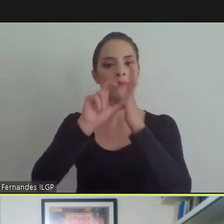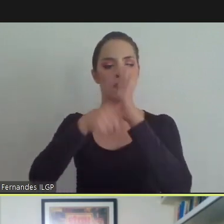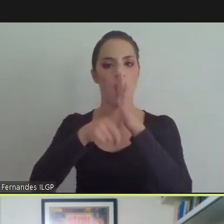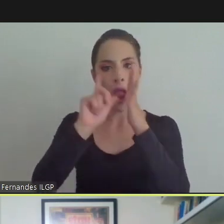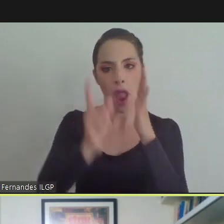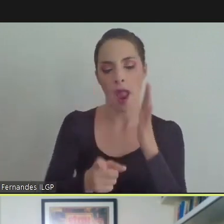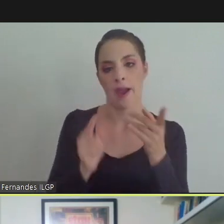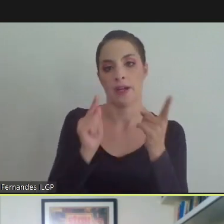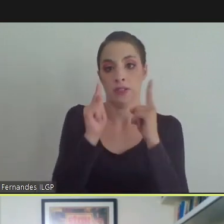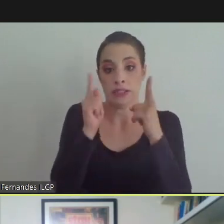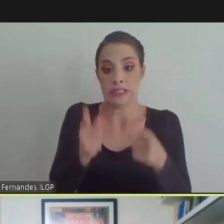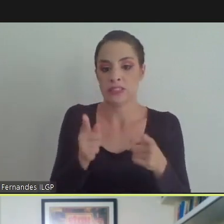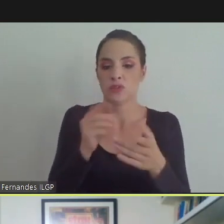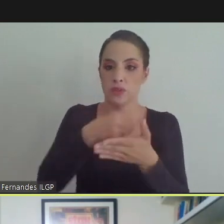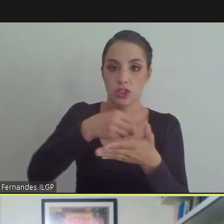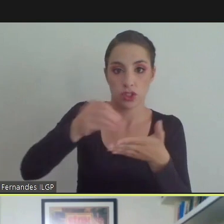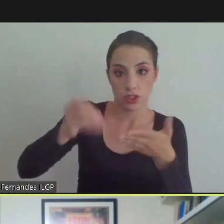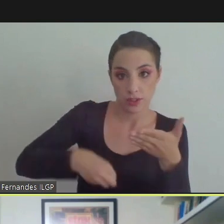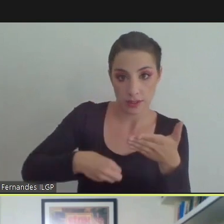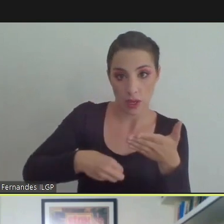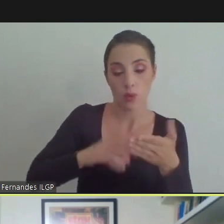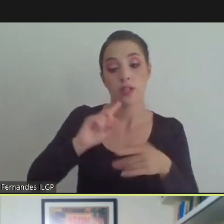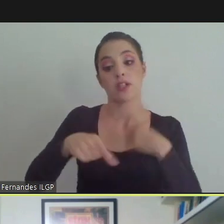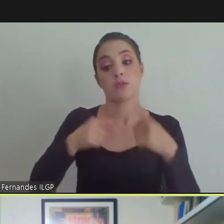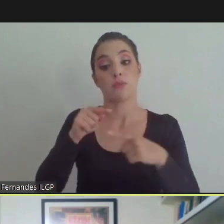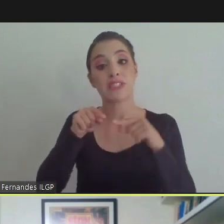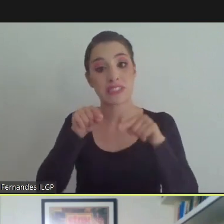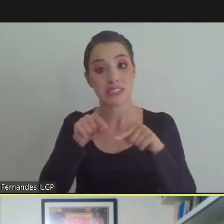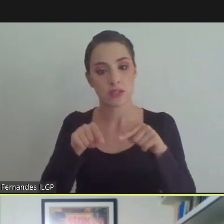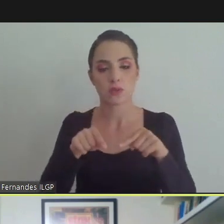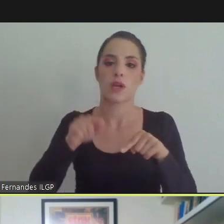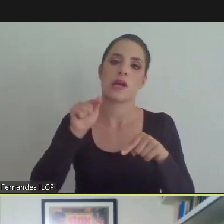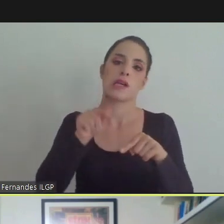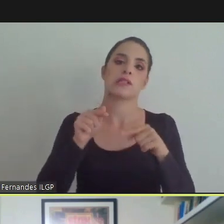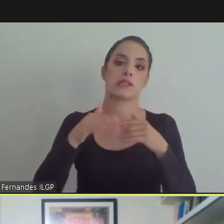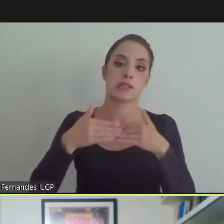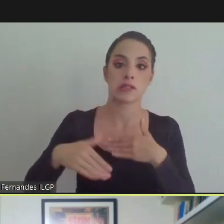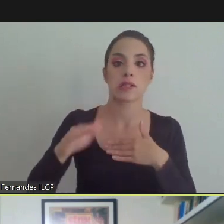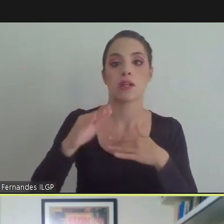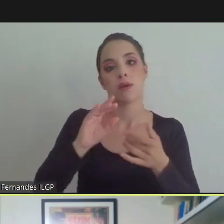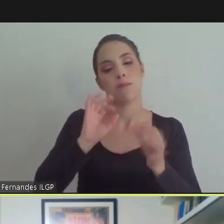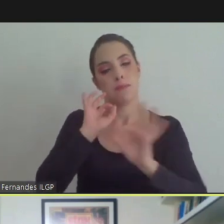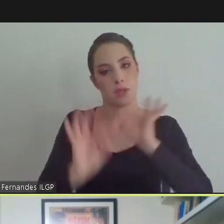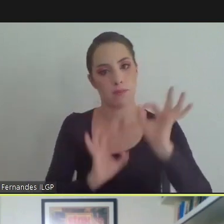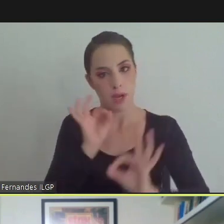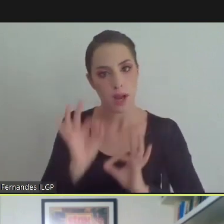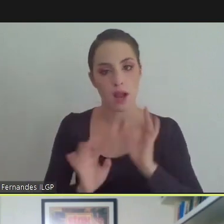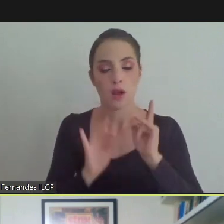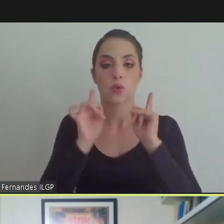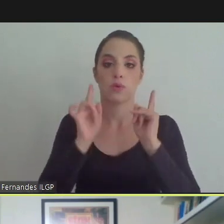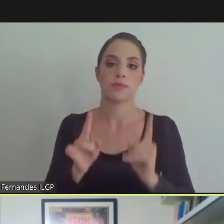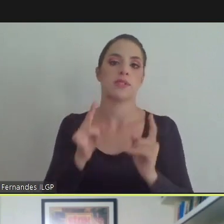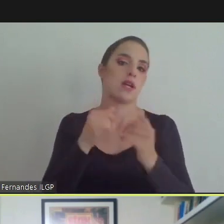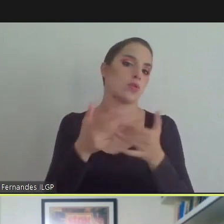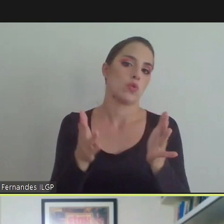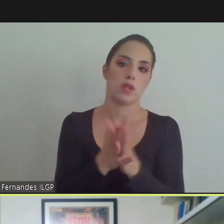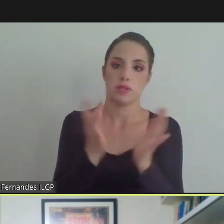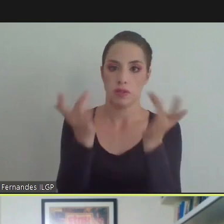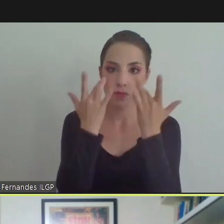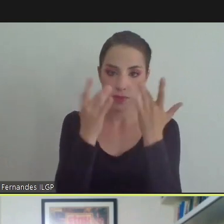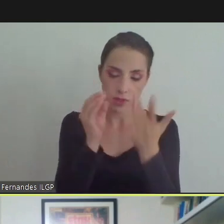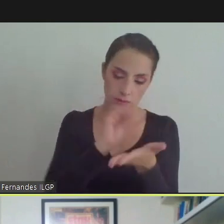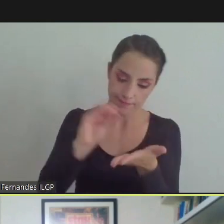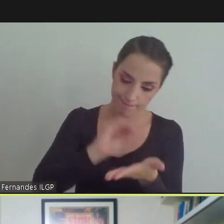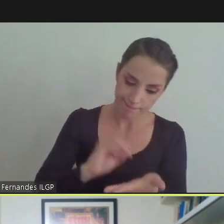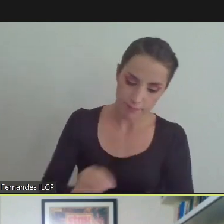etapa inicial da inscrição, e a partir disso, aí sim eles preenchem o formulário com todas as informações para nós